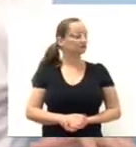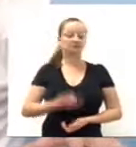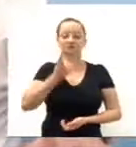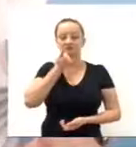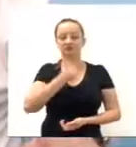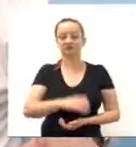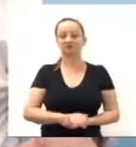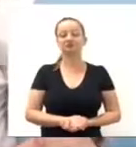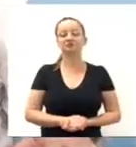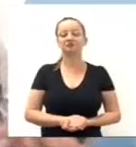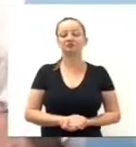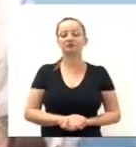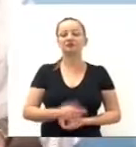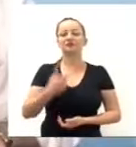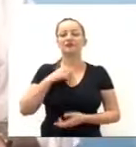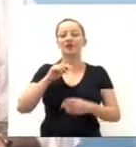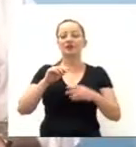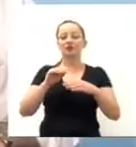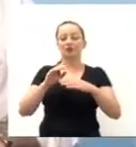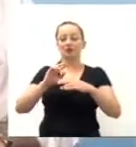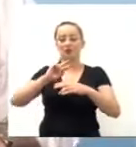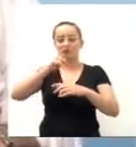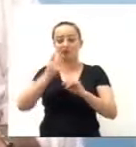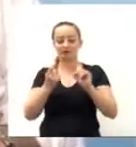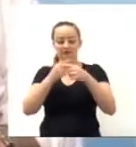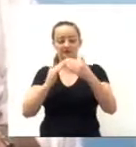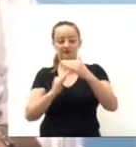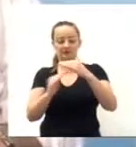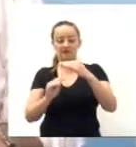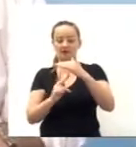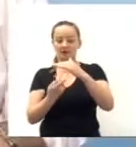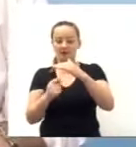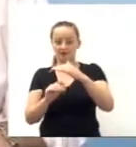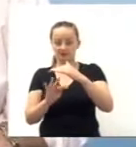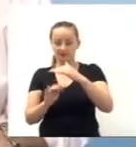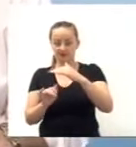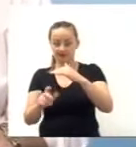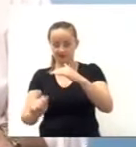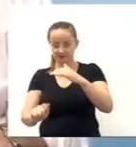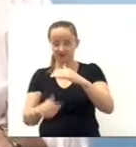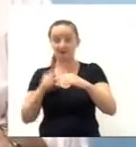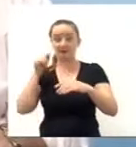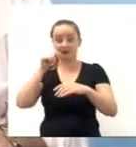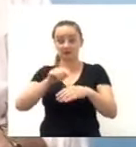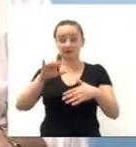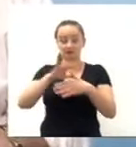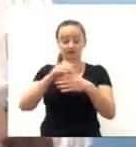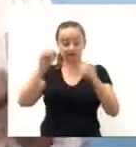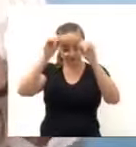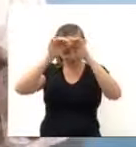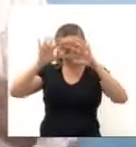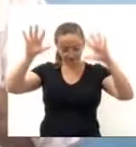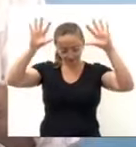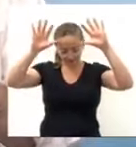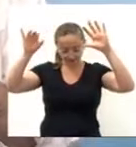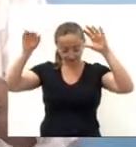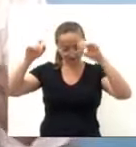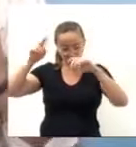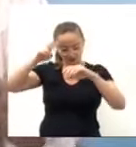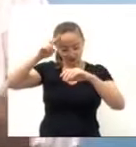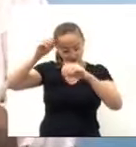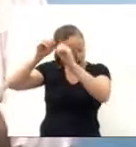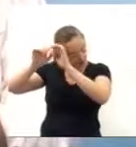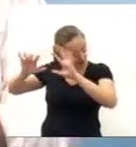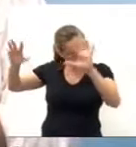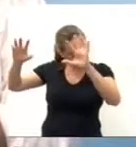Seno, cateto oposto sobre hipotenusa e cosseno, cateto adjacente sobre hipotenusa. Então, esse mapa mental, ele me ajuda na